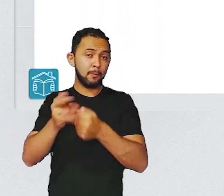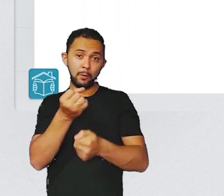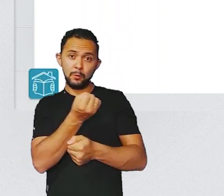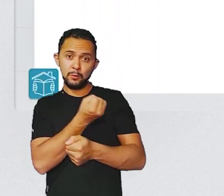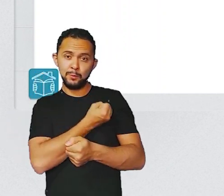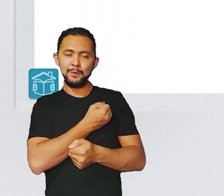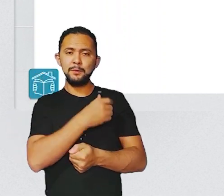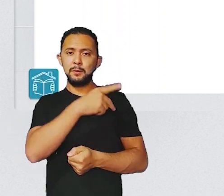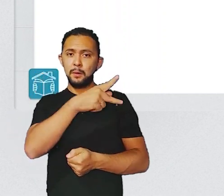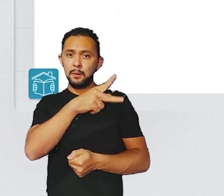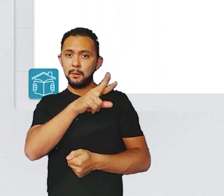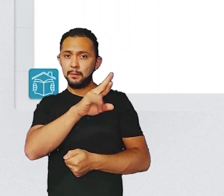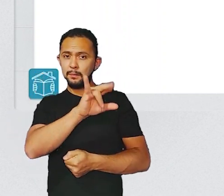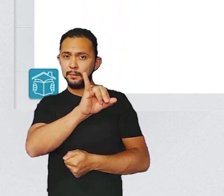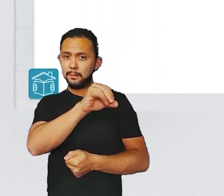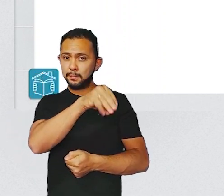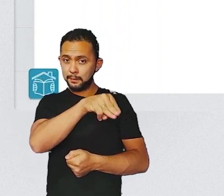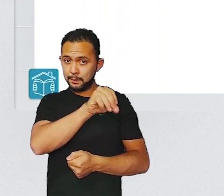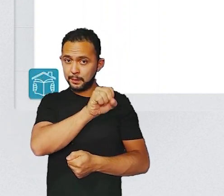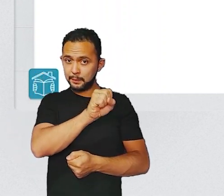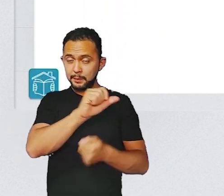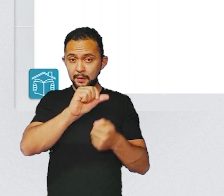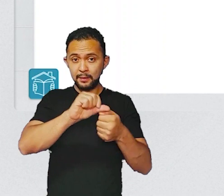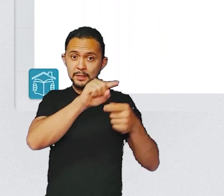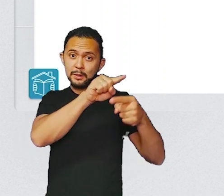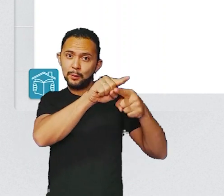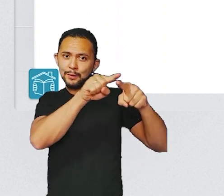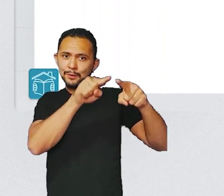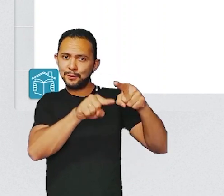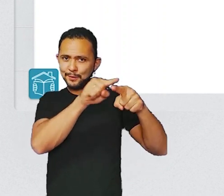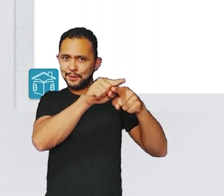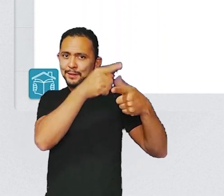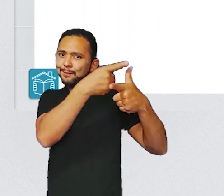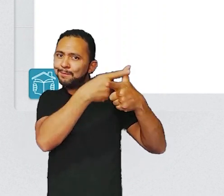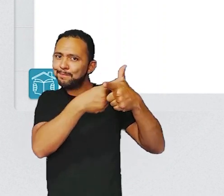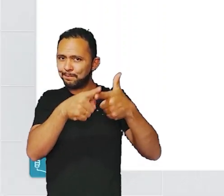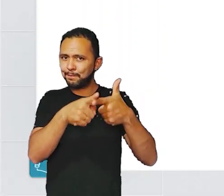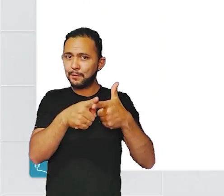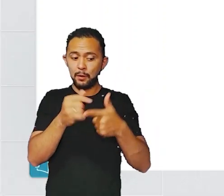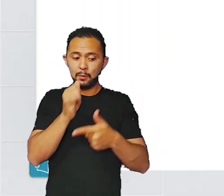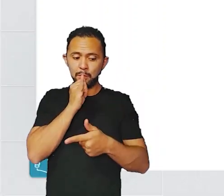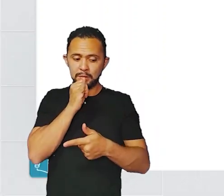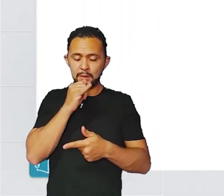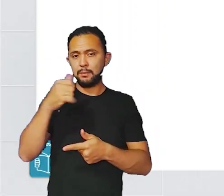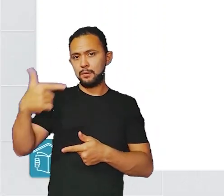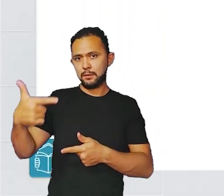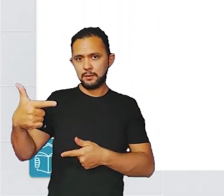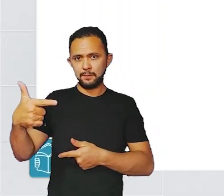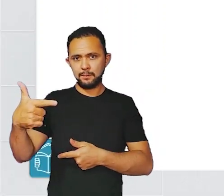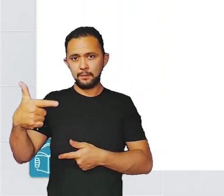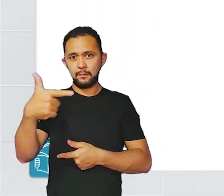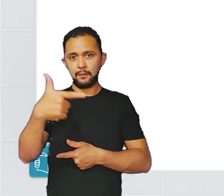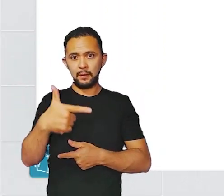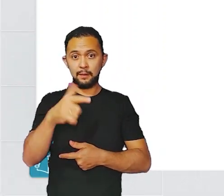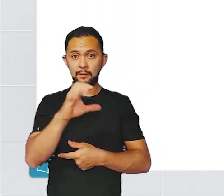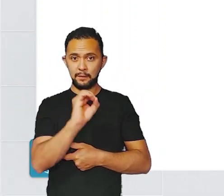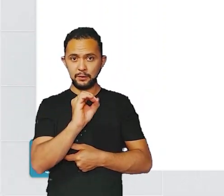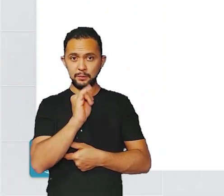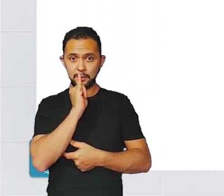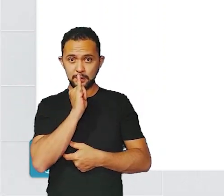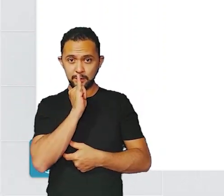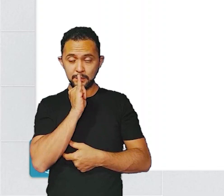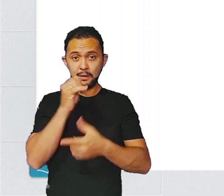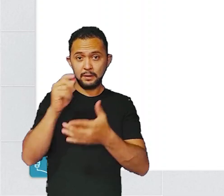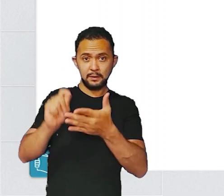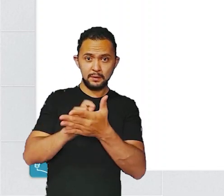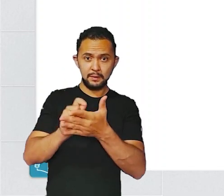números primos. Como assim, professor? Não entendi. Ó, vou escrever aqui um número, por exemplo, o 220. Nós vamos escrever